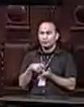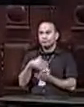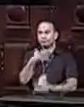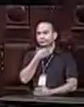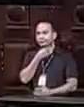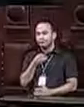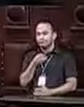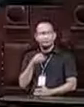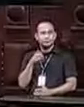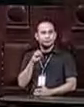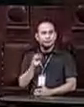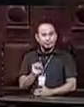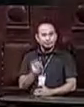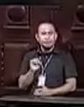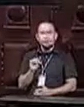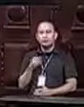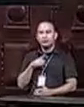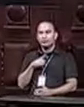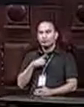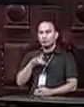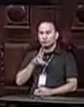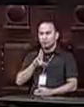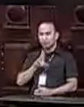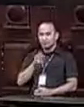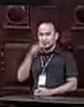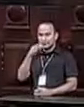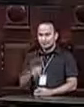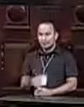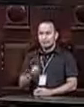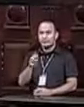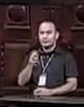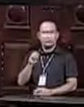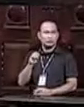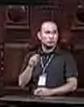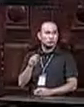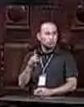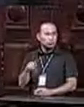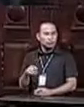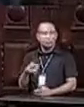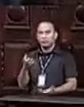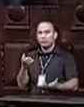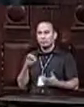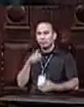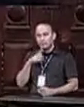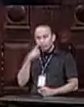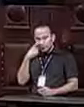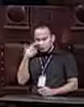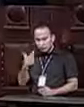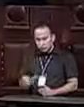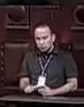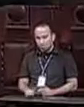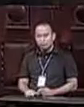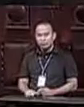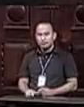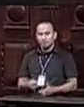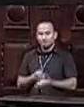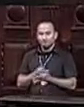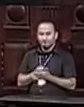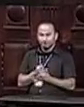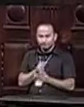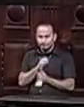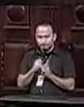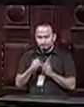realidade, que partiu, sim, da SEDUC esta atabalhada decisão que ela agora está tendo que rever, sob forte pressão